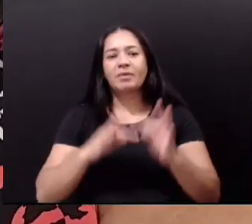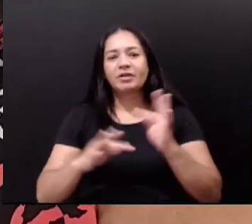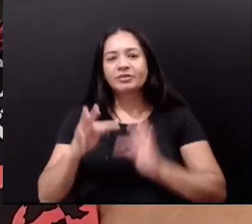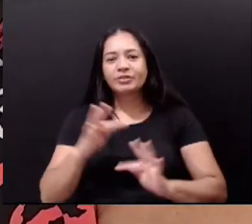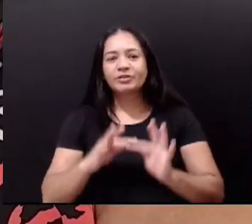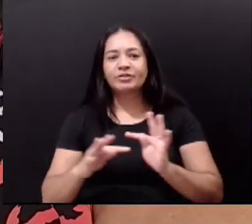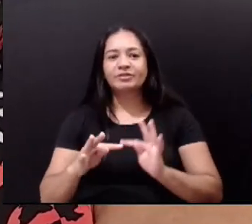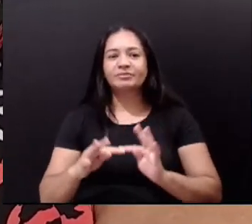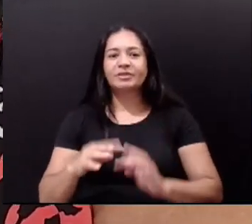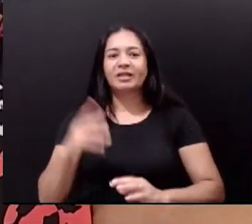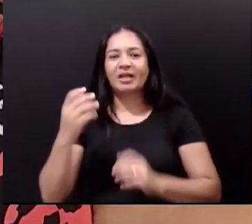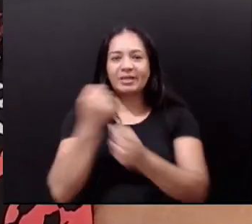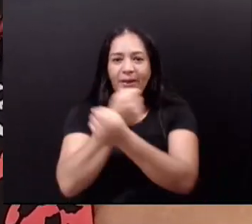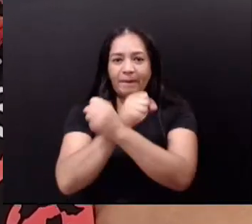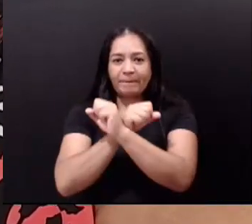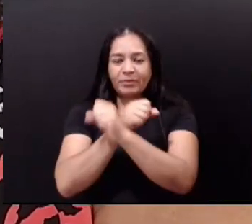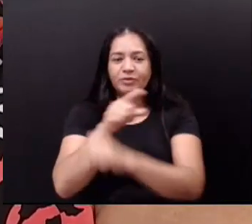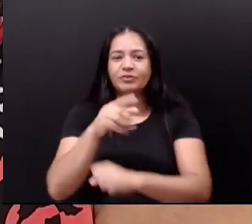de cantar e tocar?